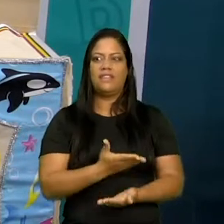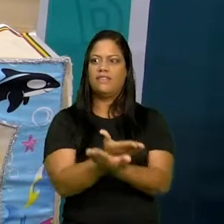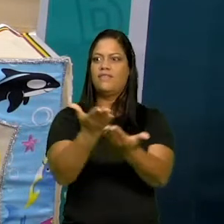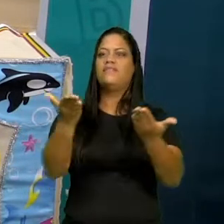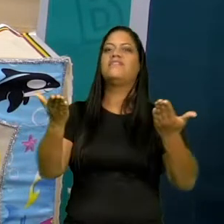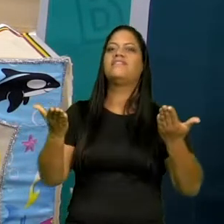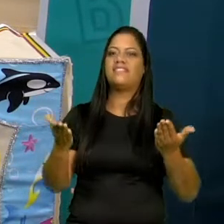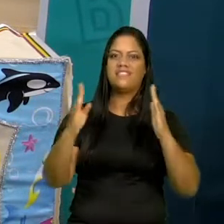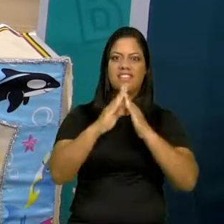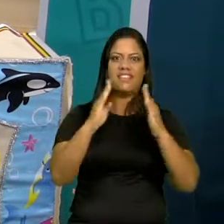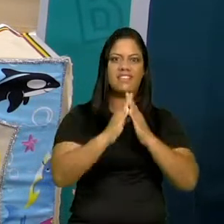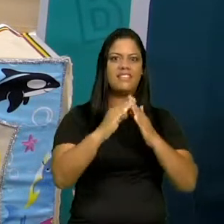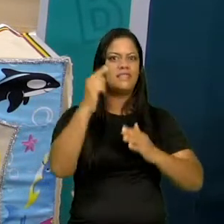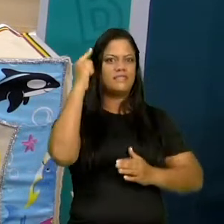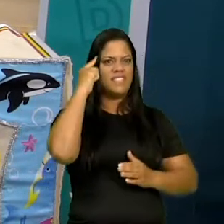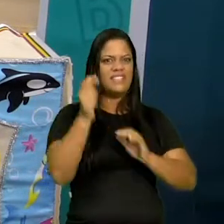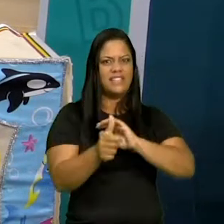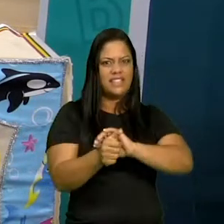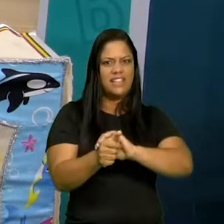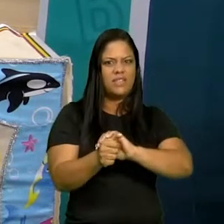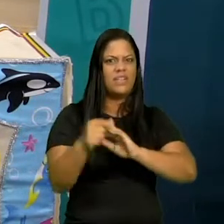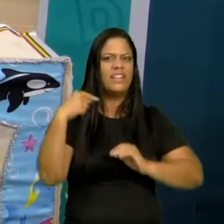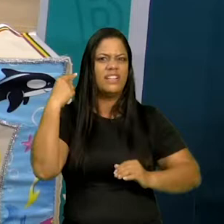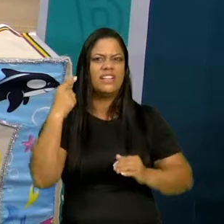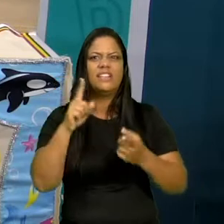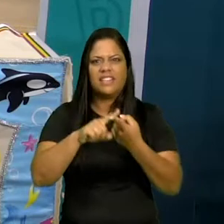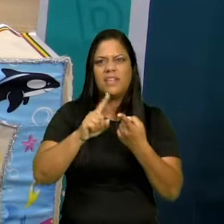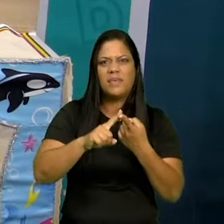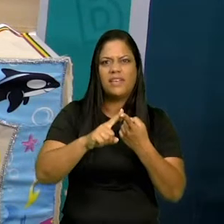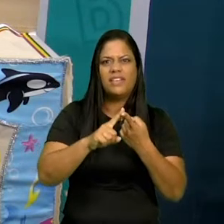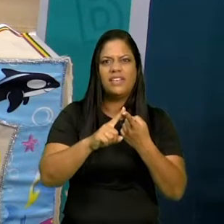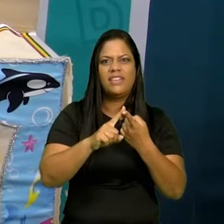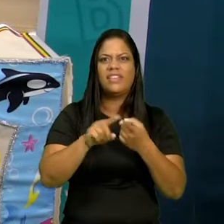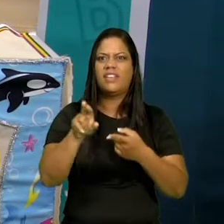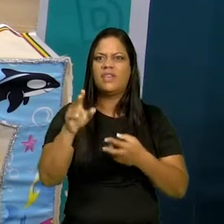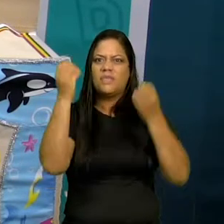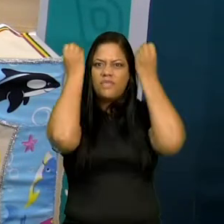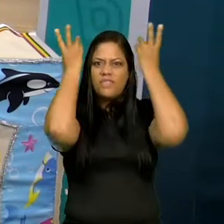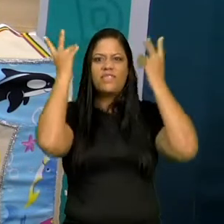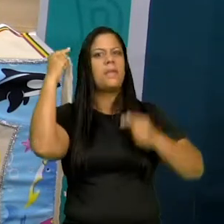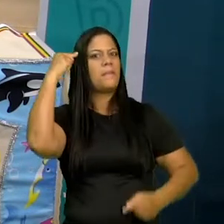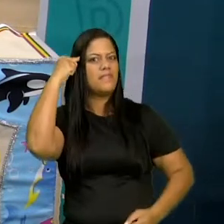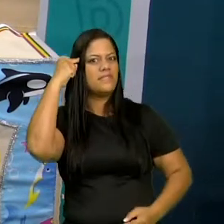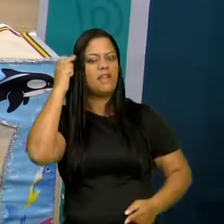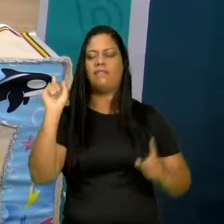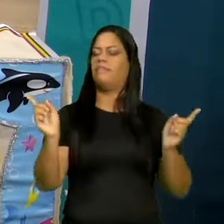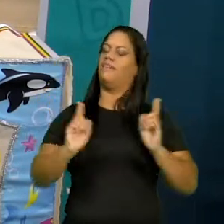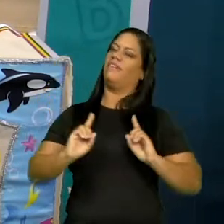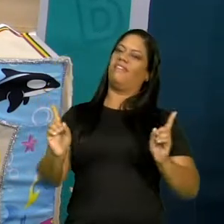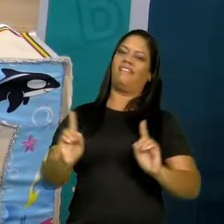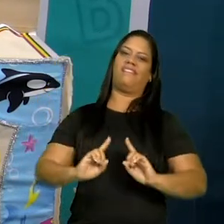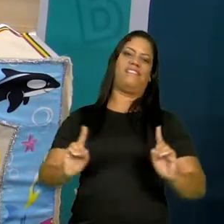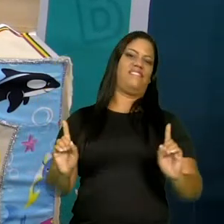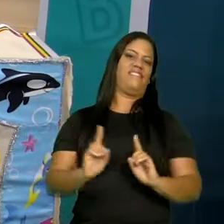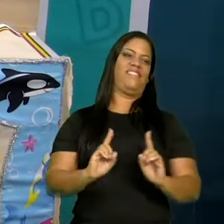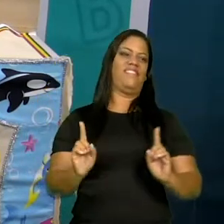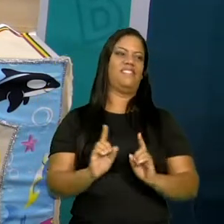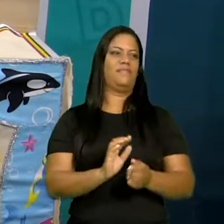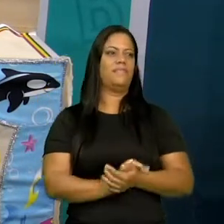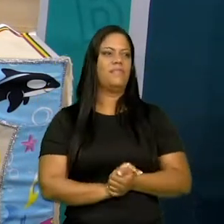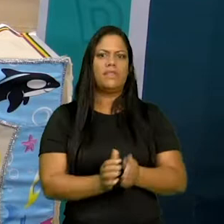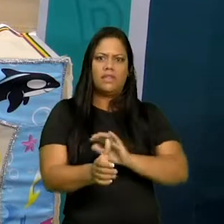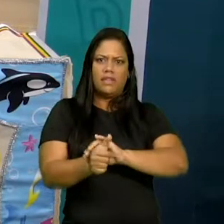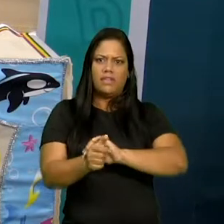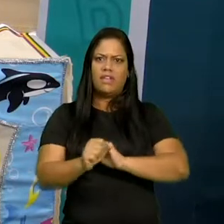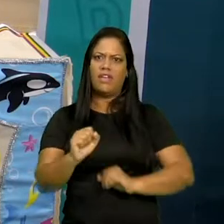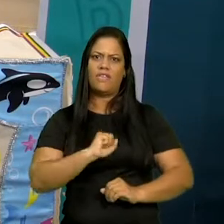vocês, criança, acha que a tartaruga tá doida também que nem a leiturinha? Não, não, não, não. Mas a tartaruga vai